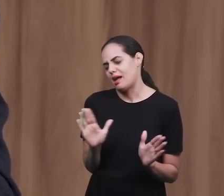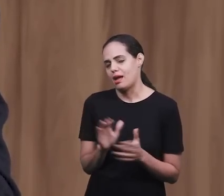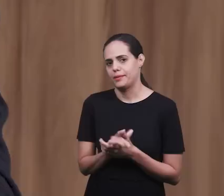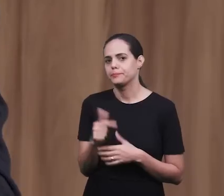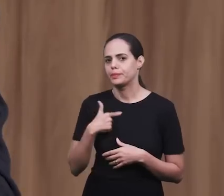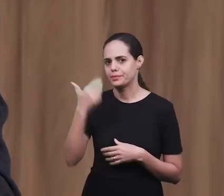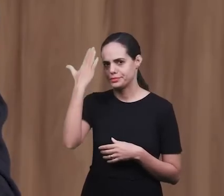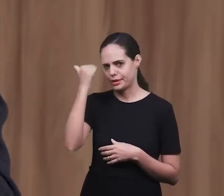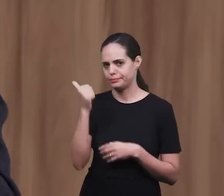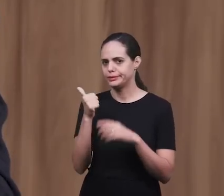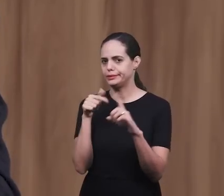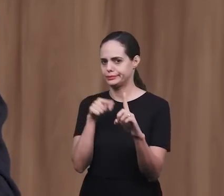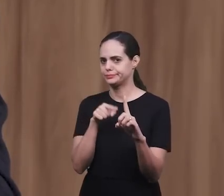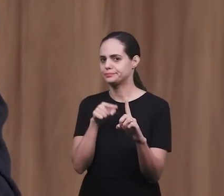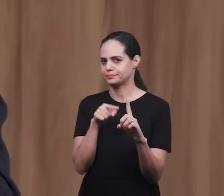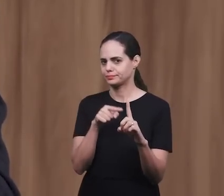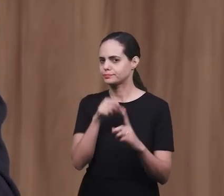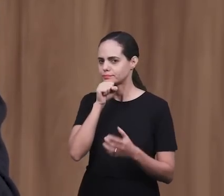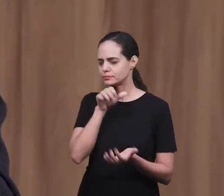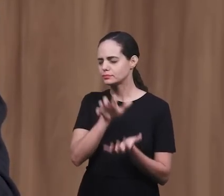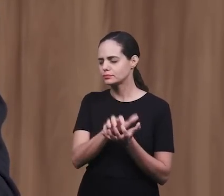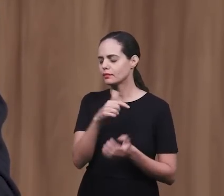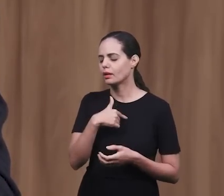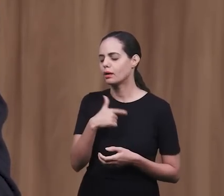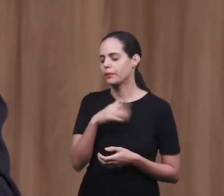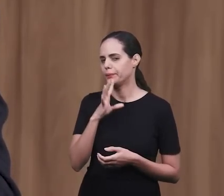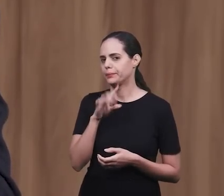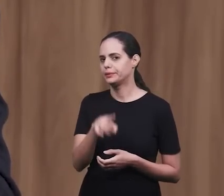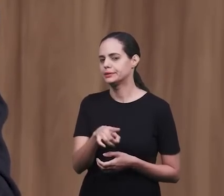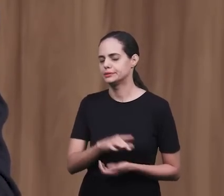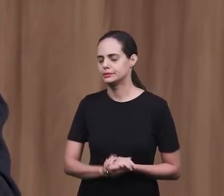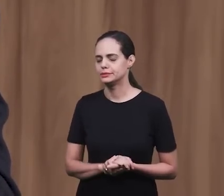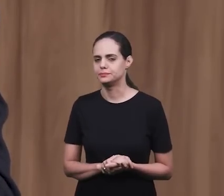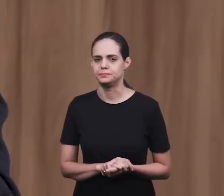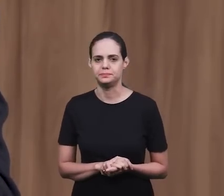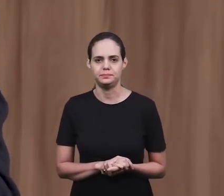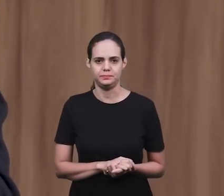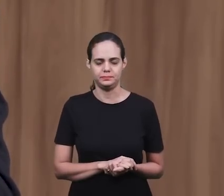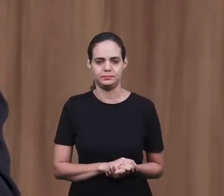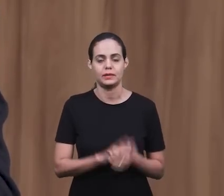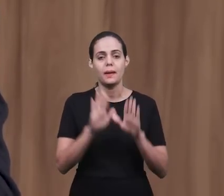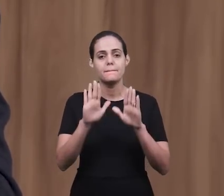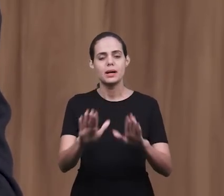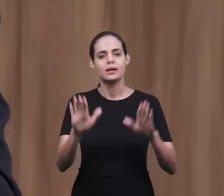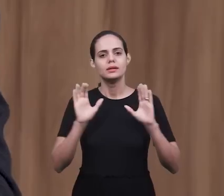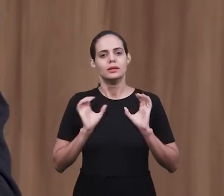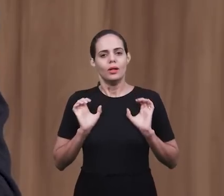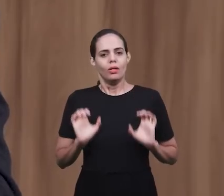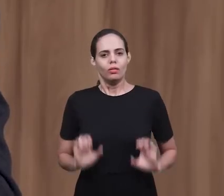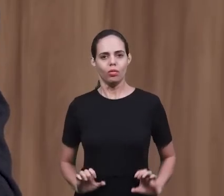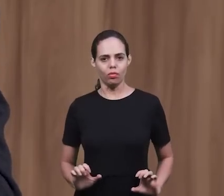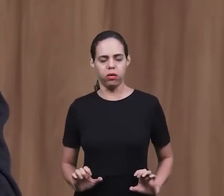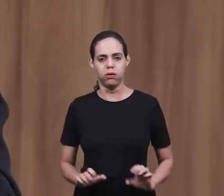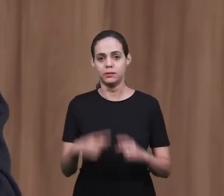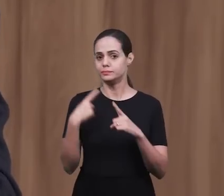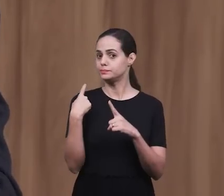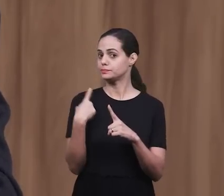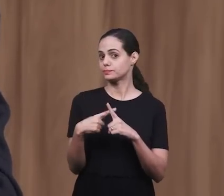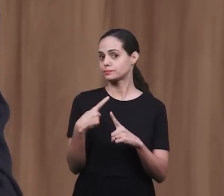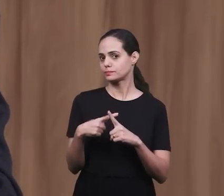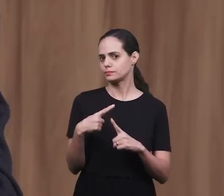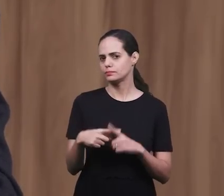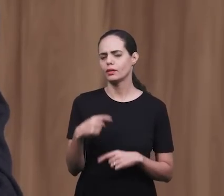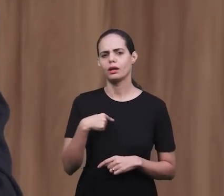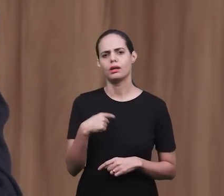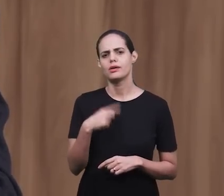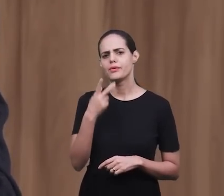de quem se tratava, né? Desse outro pastor. Mas é a questão de ética, porque por um lado, eu tinha que